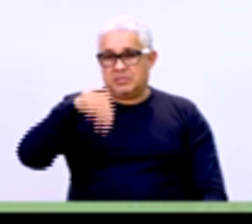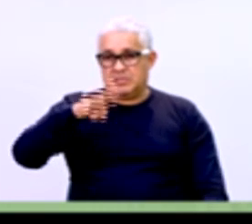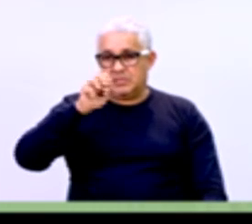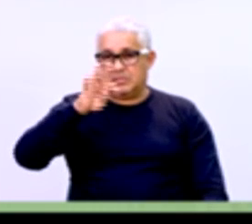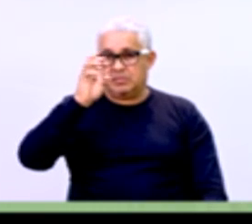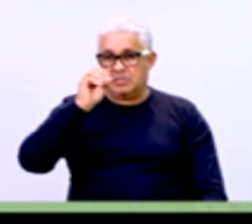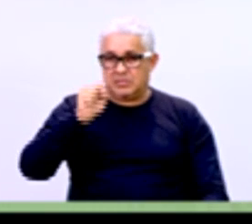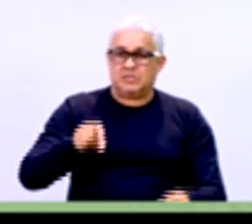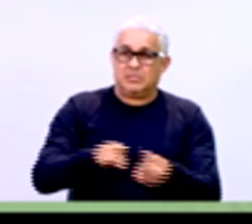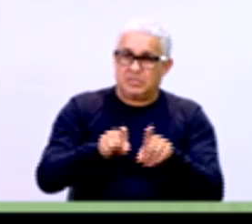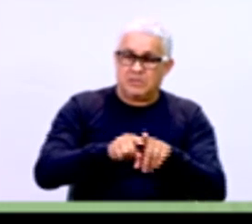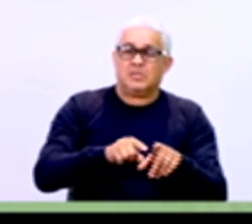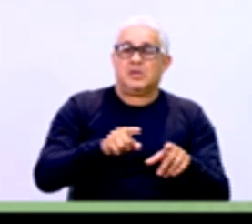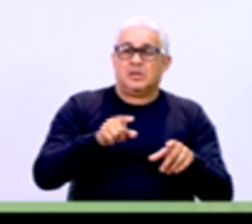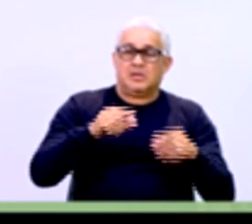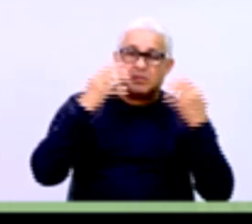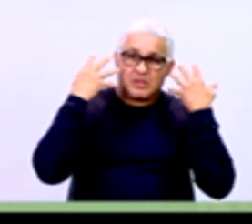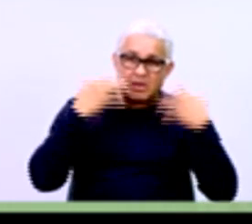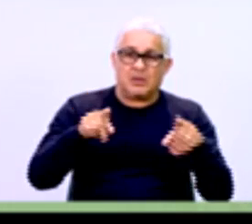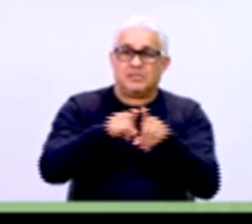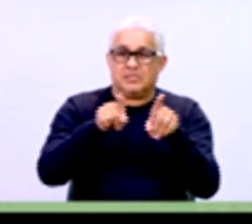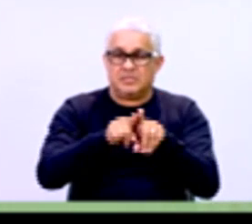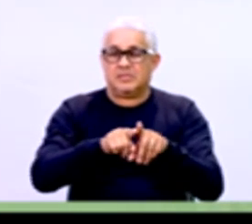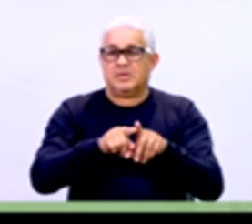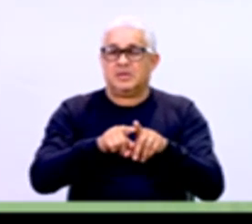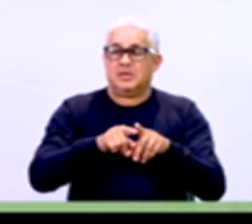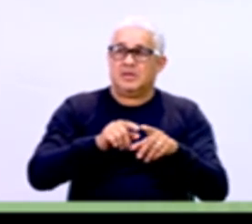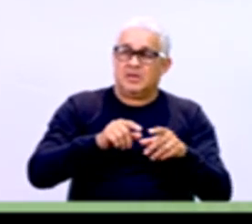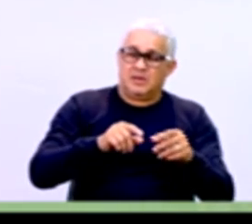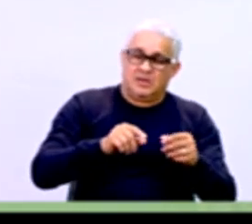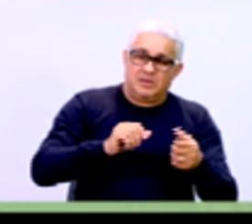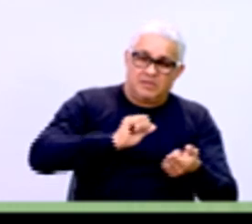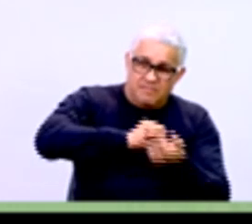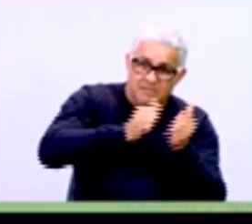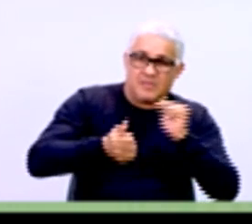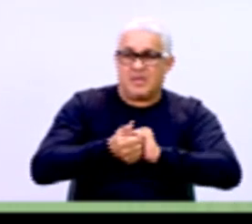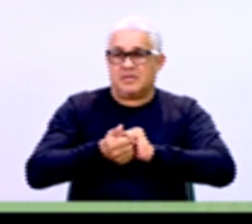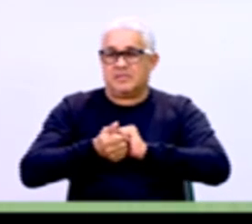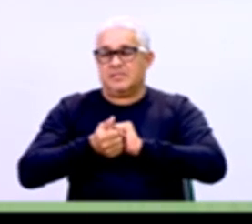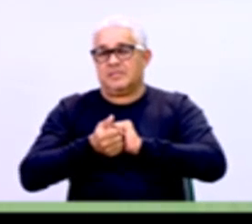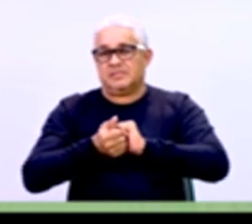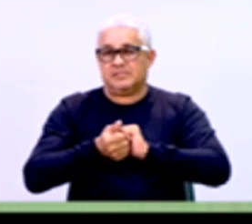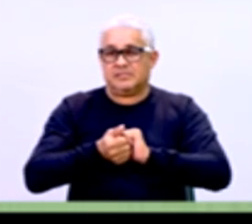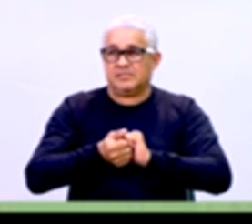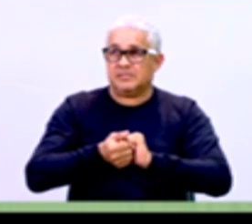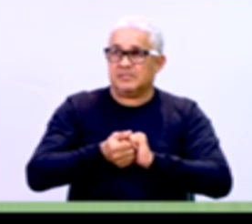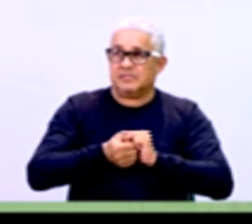naturais, reciclagem de equipamentos, destinação final de resíduos, etc.